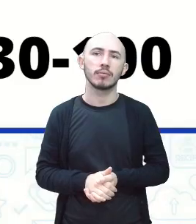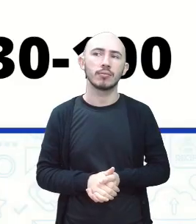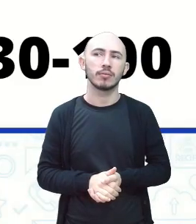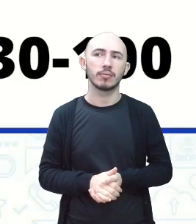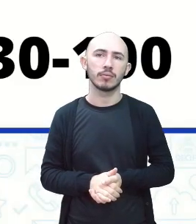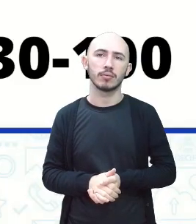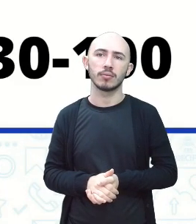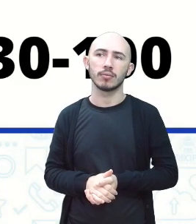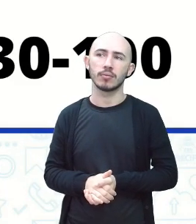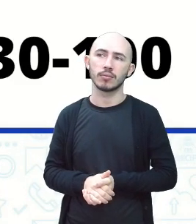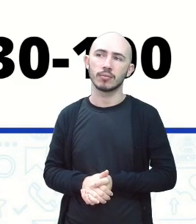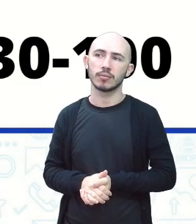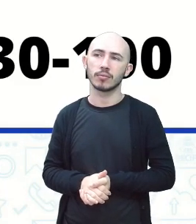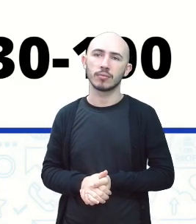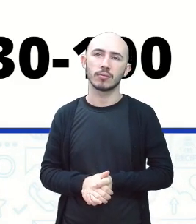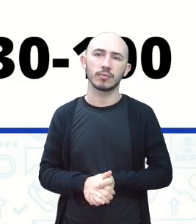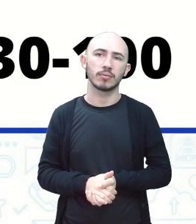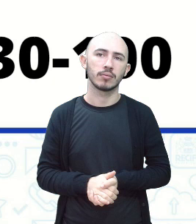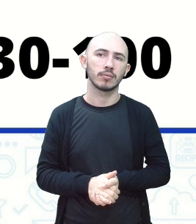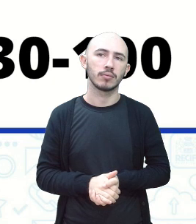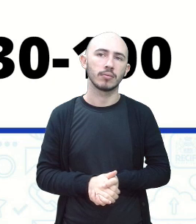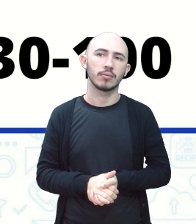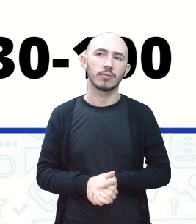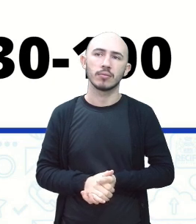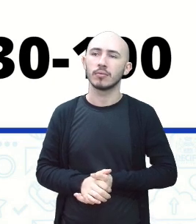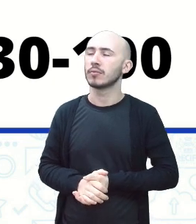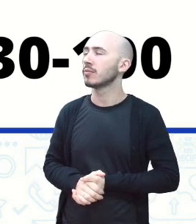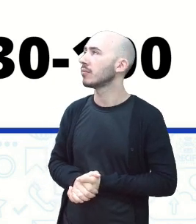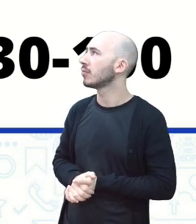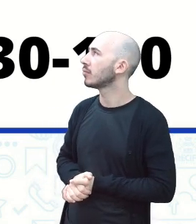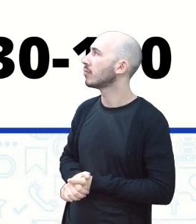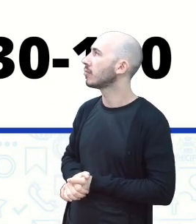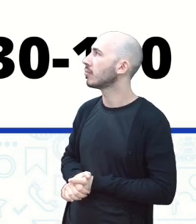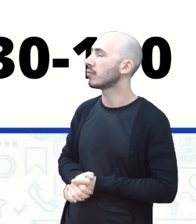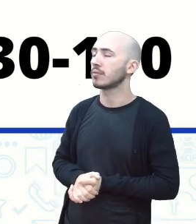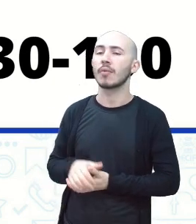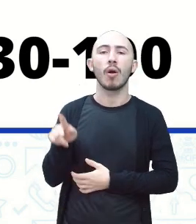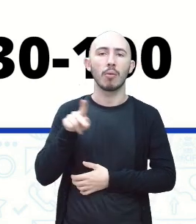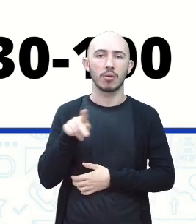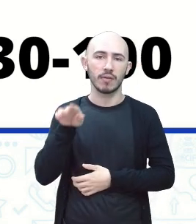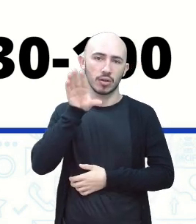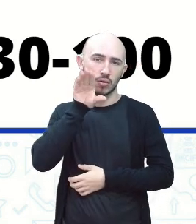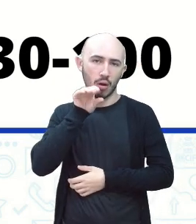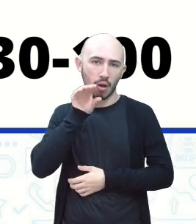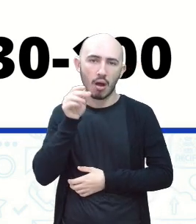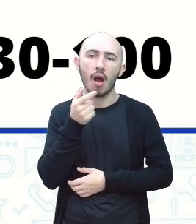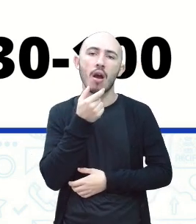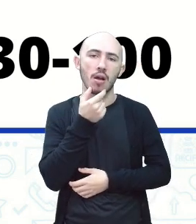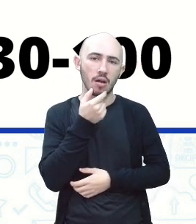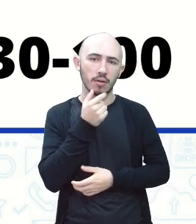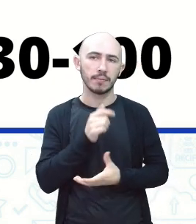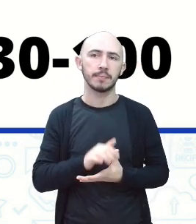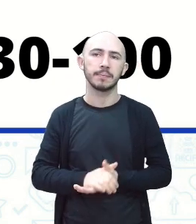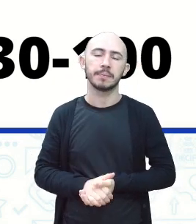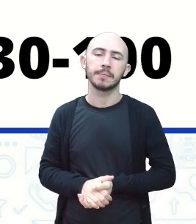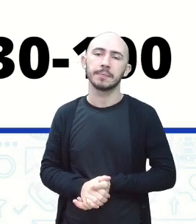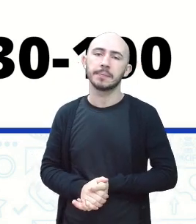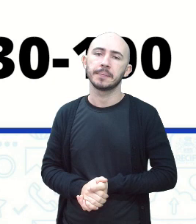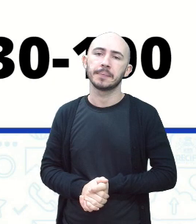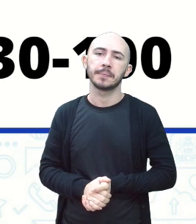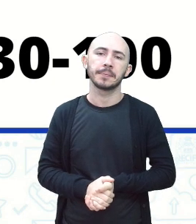30, 40, 50, 60,